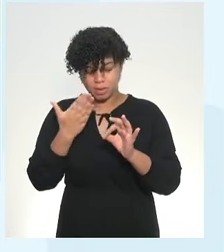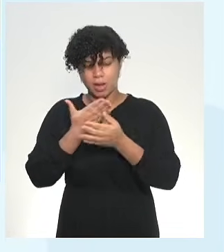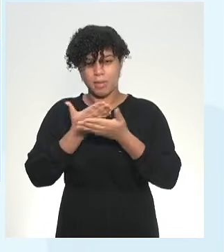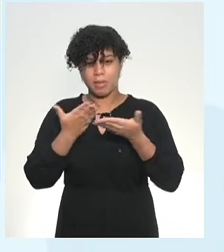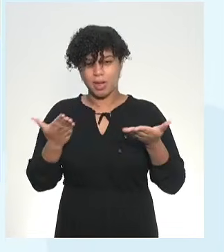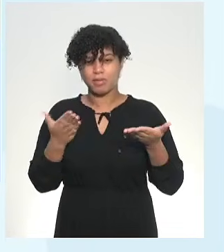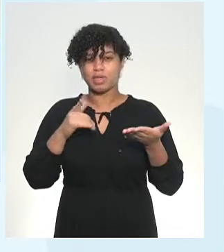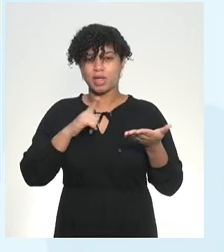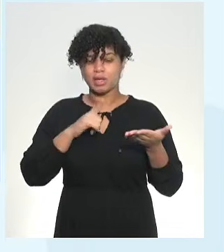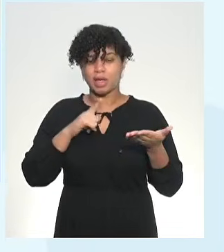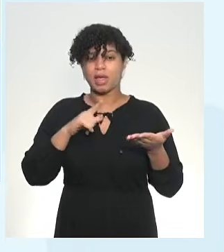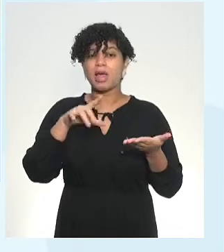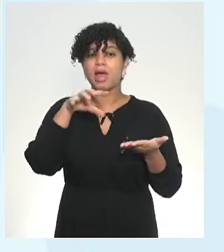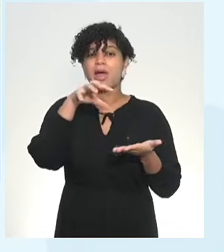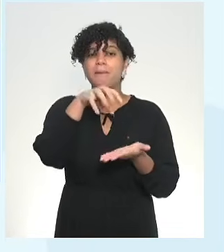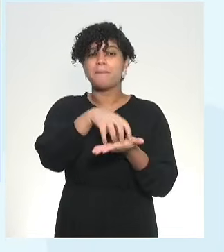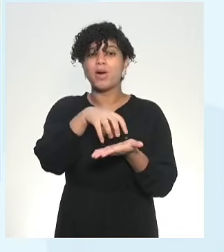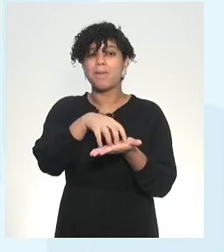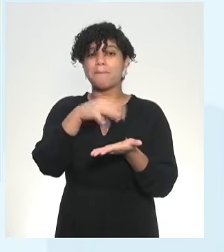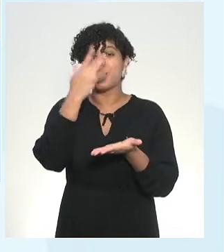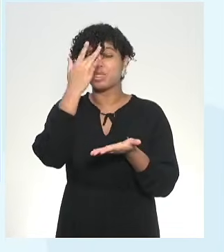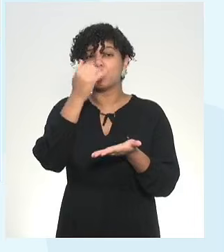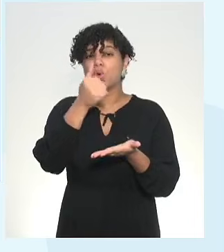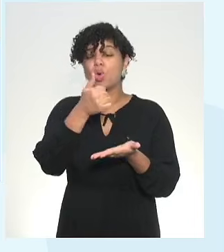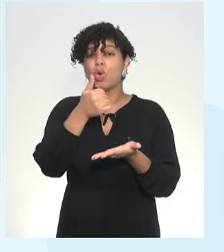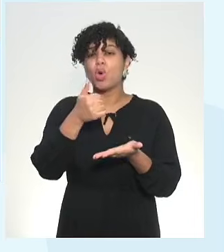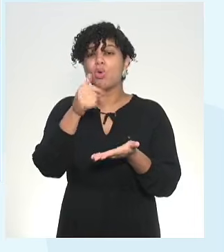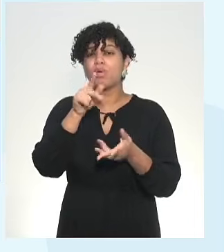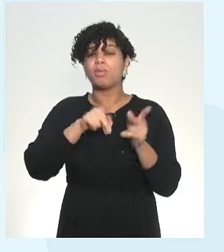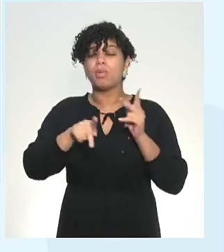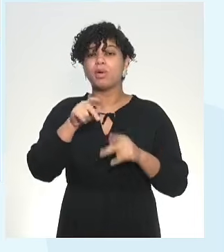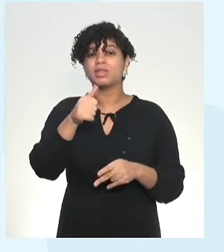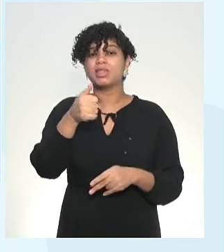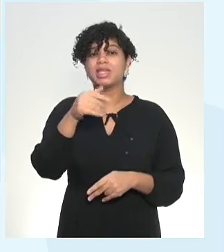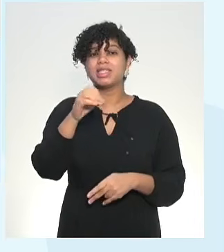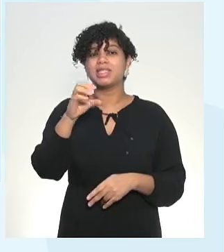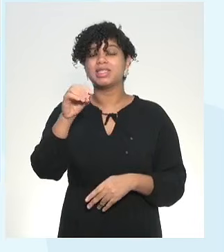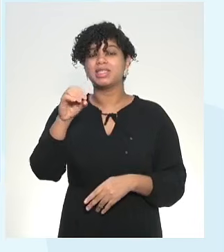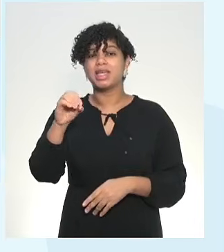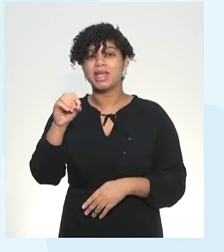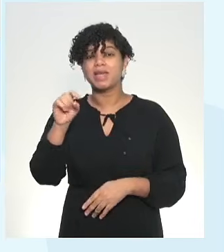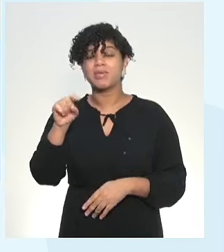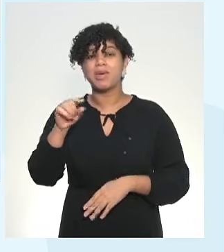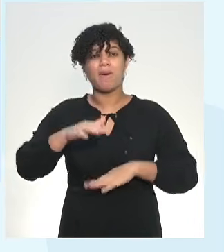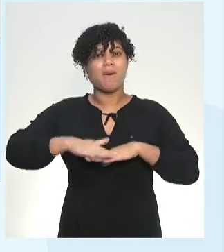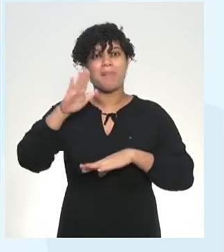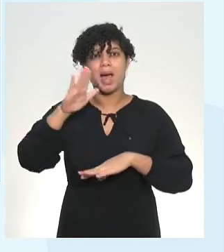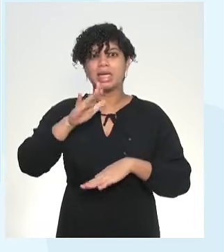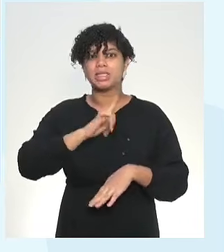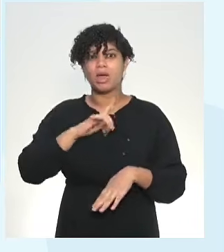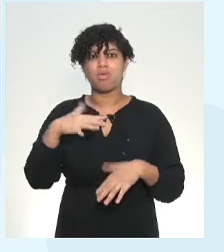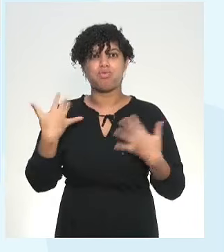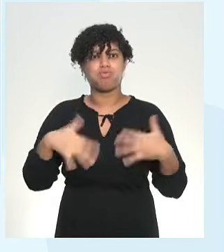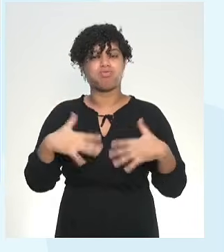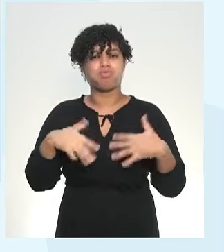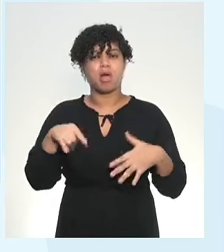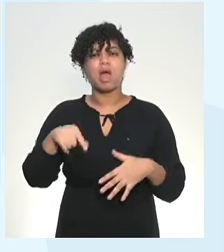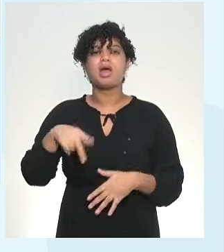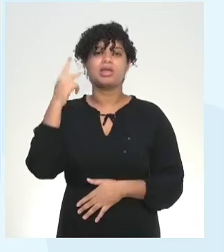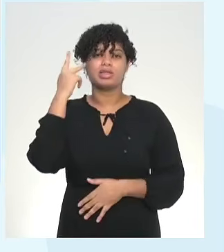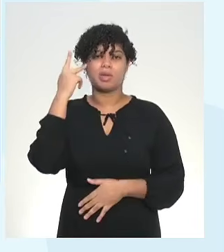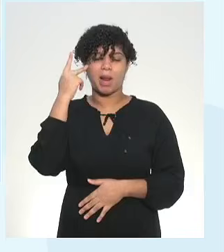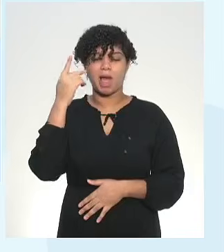aí em regiões com mais de 100 mil habitantes. Então, nós temos 2 aglomerados urbanos aqui no estado de São Paulo. O